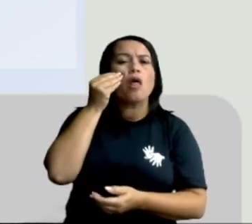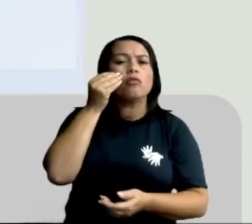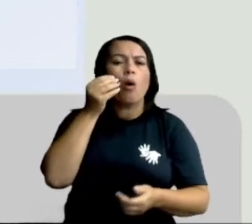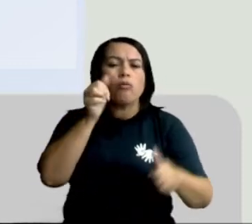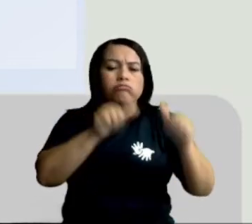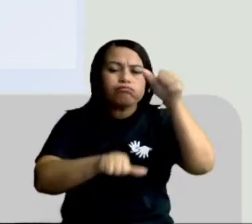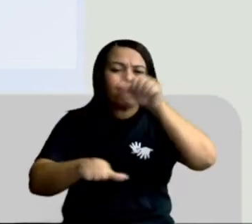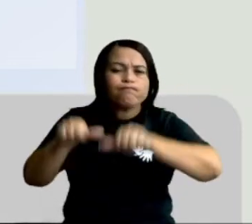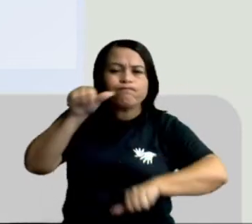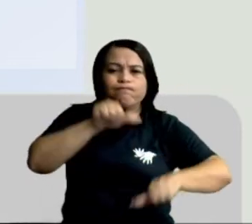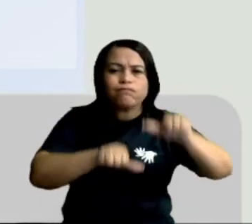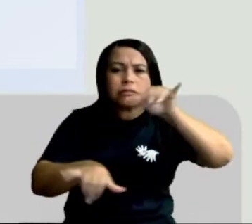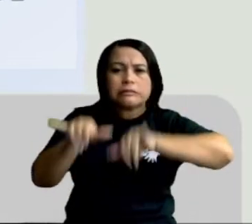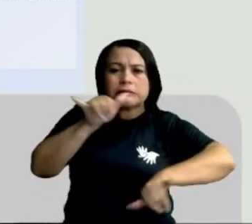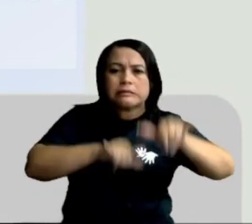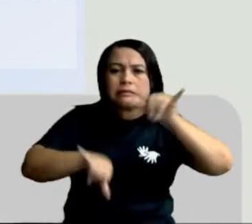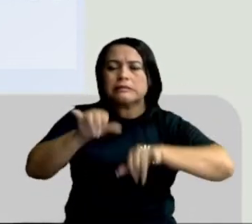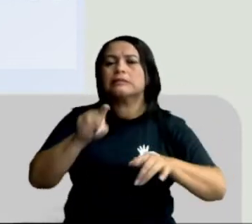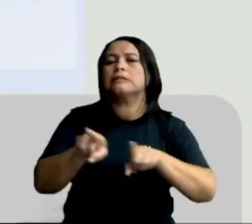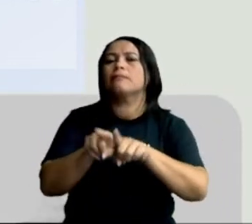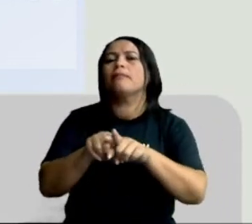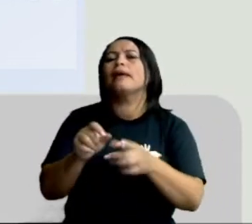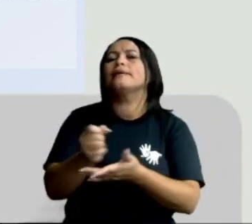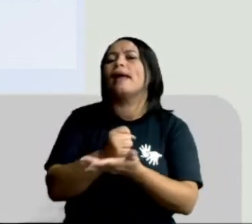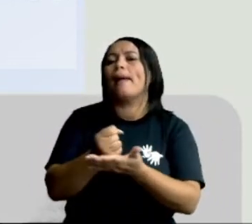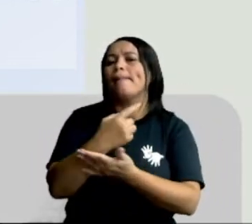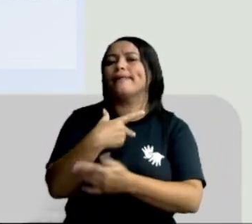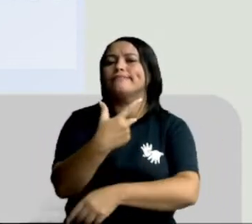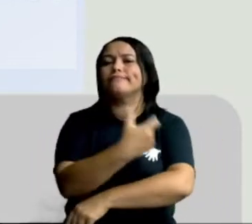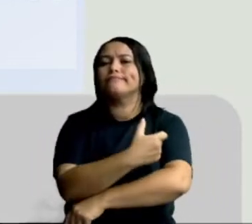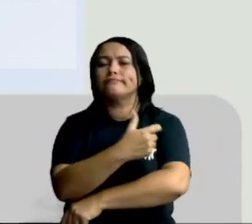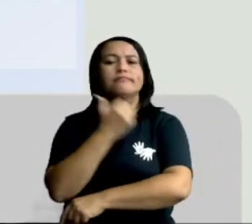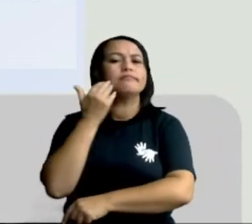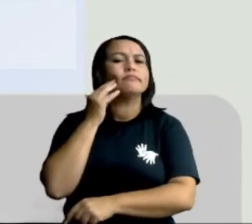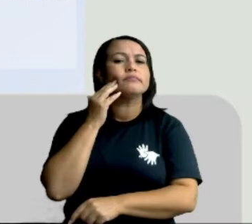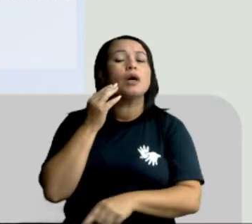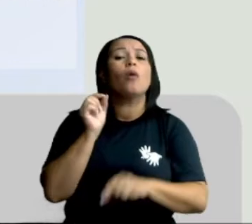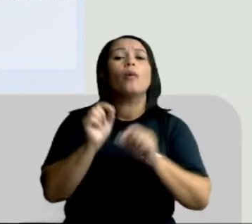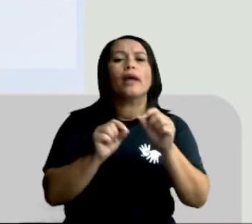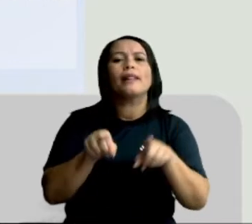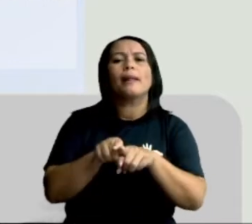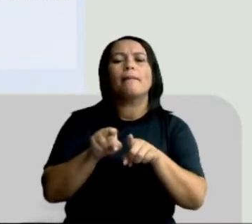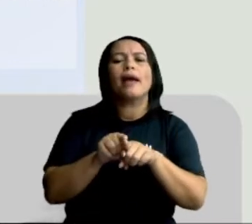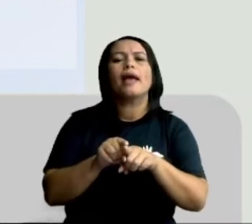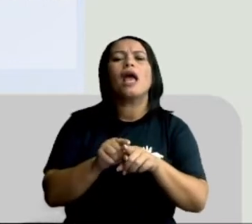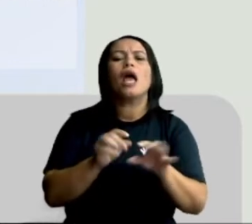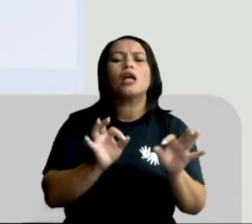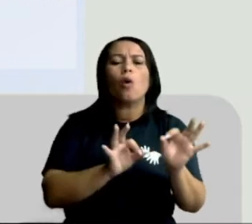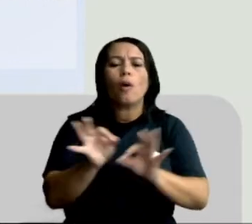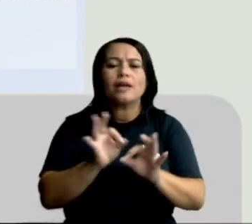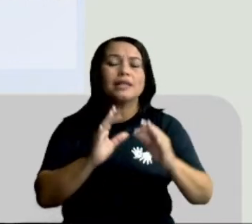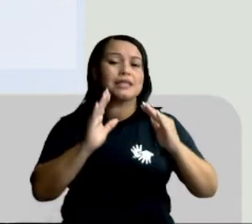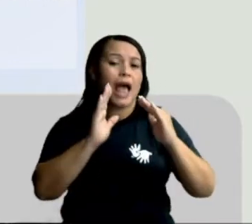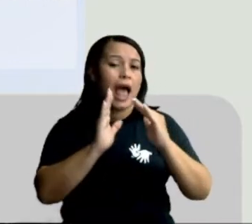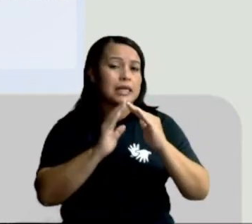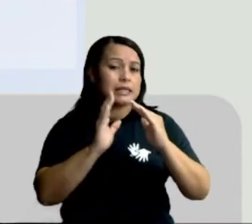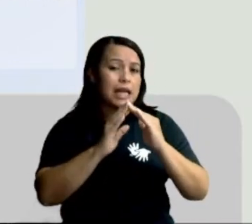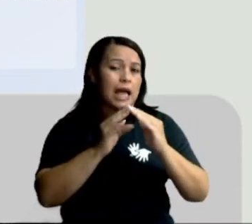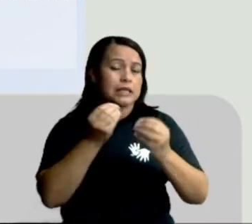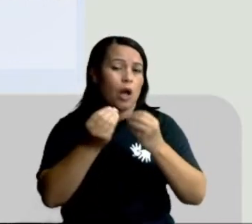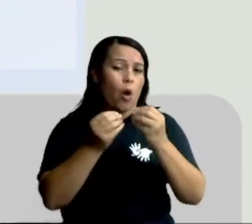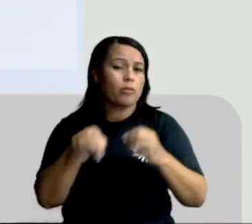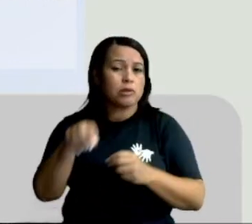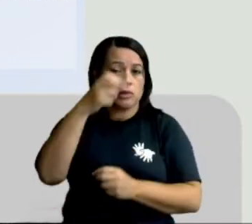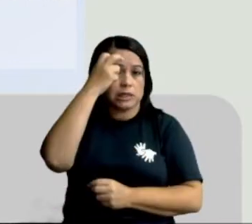medicamentos. E constroem suas tocas longas e com rota de fuga. Então, eles são